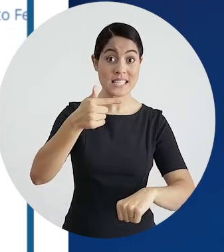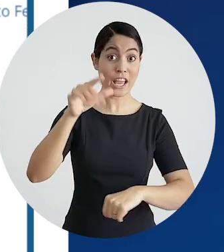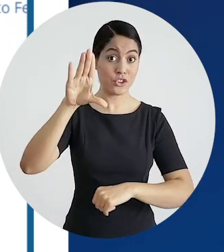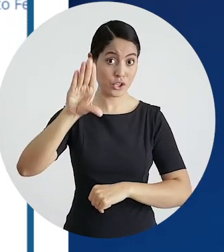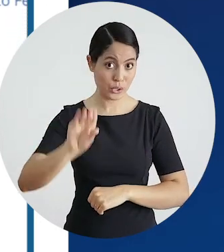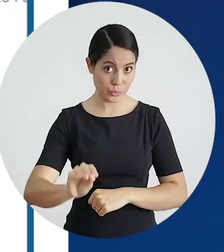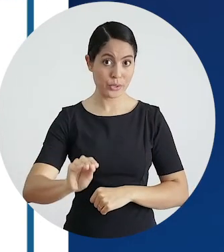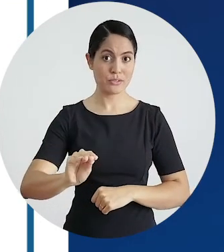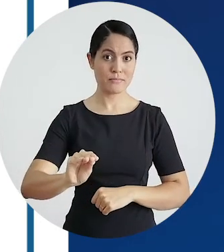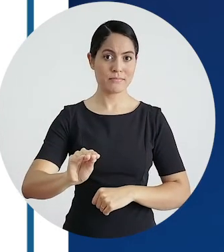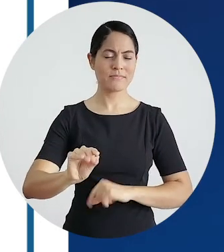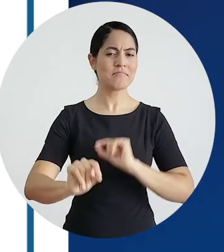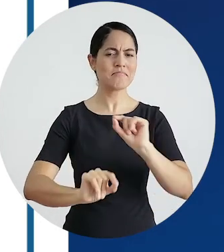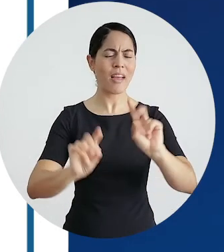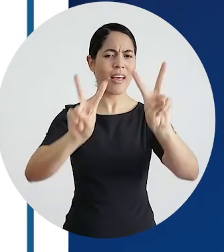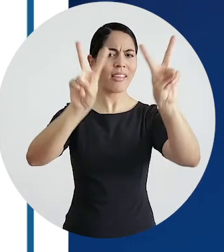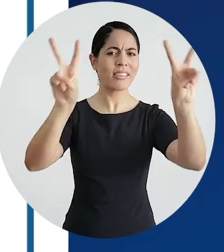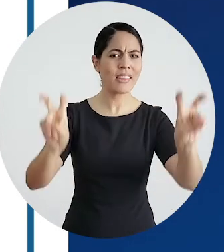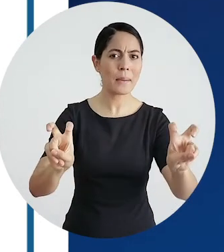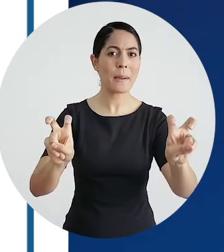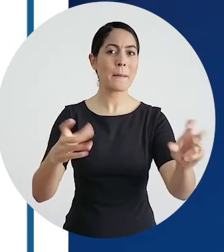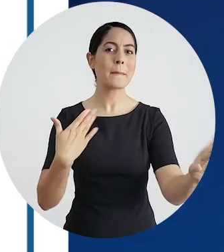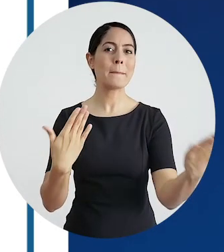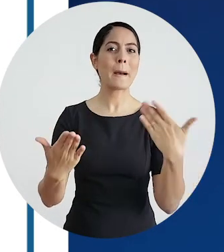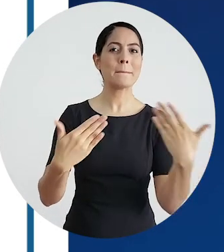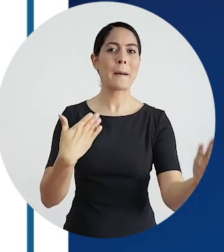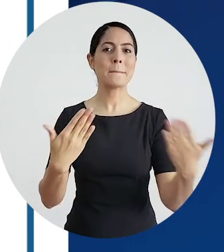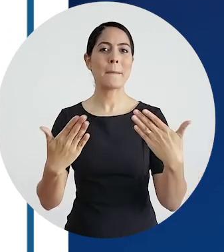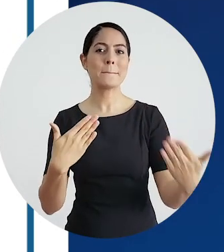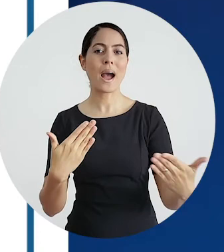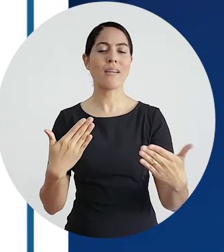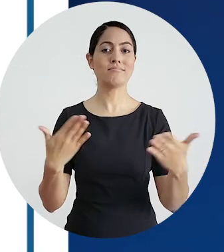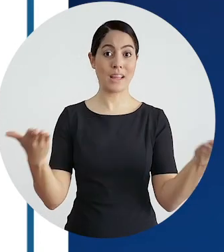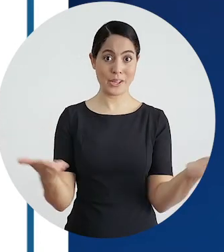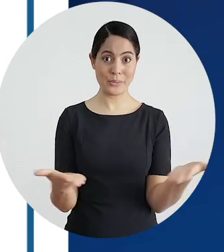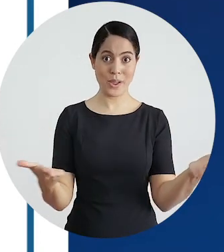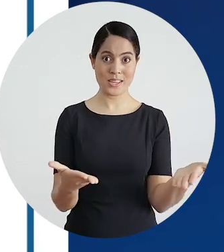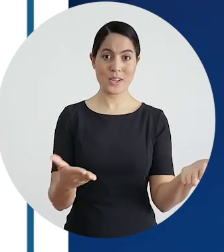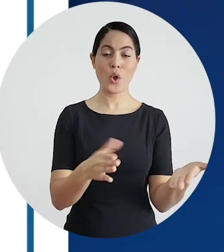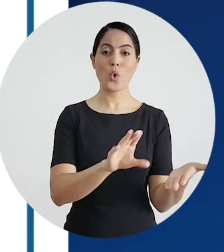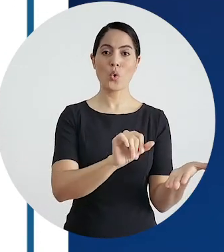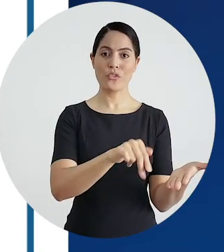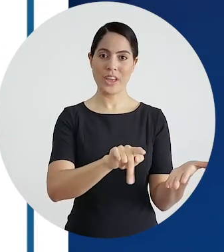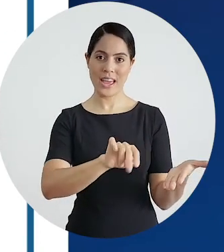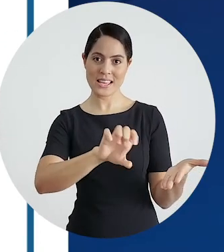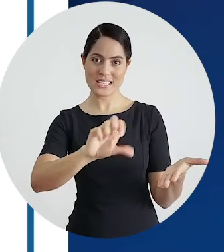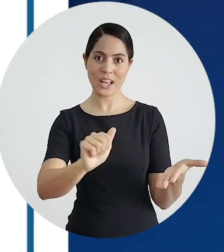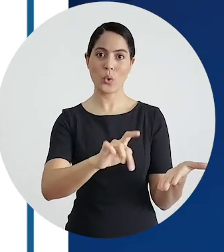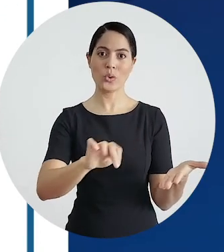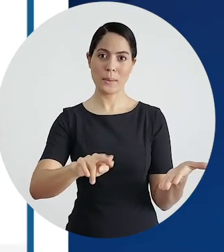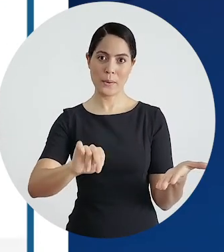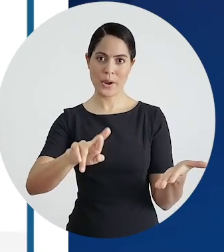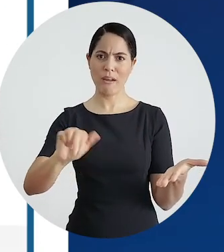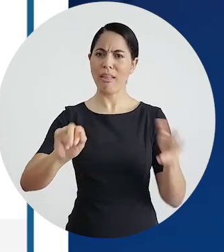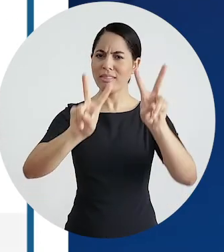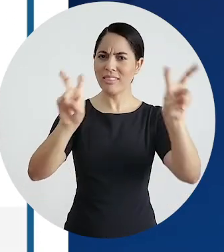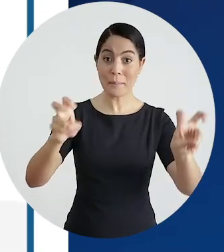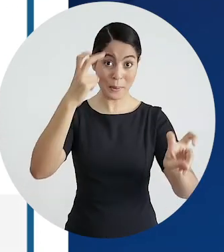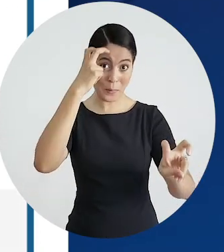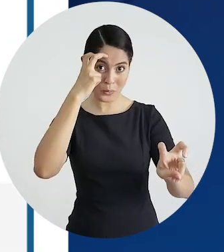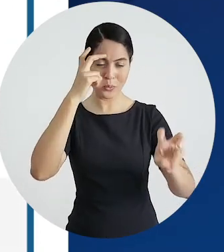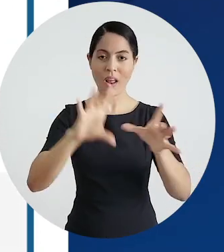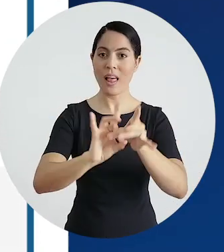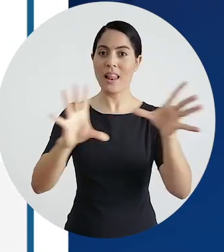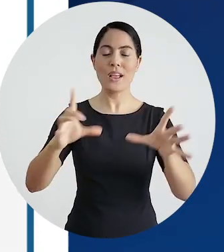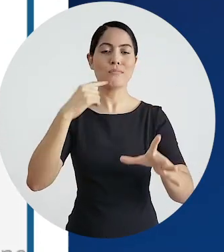do Brasil, a partir das 7 horas da noite, o evento Conversas Contemporâneas sobre cultura. O webinar é gratuito